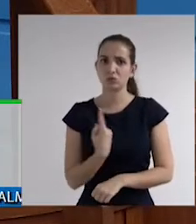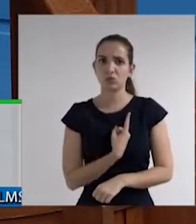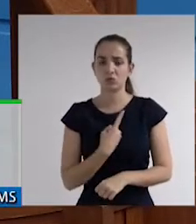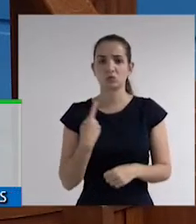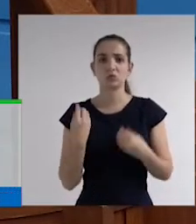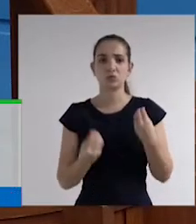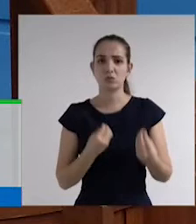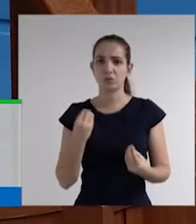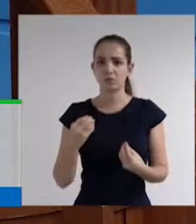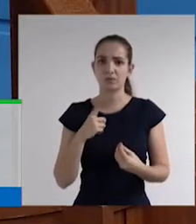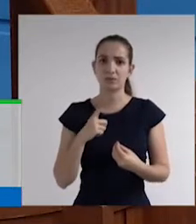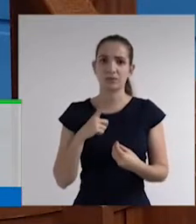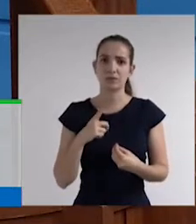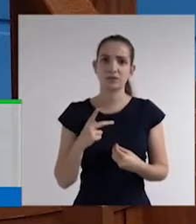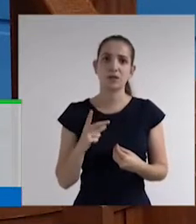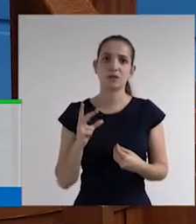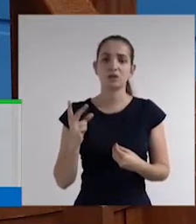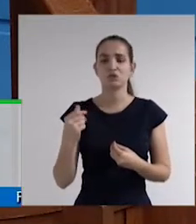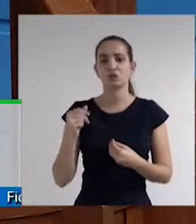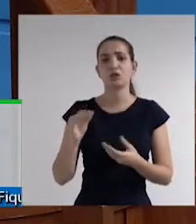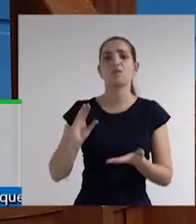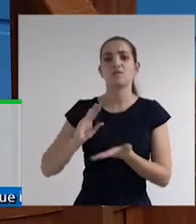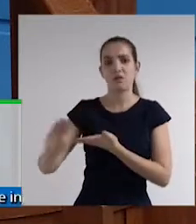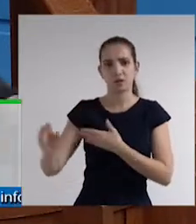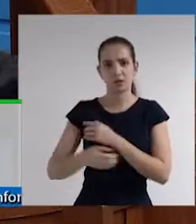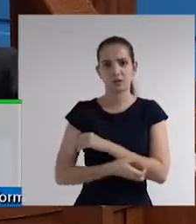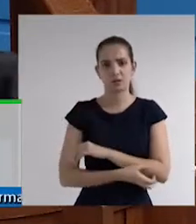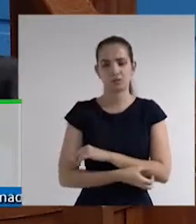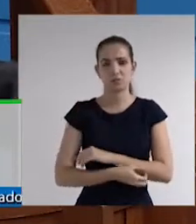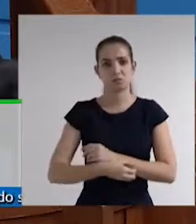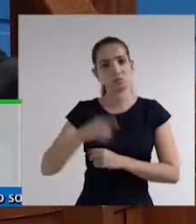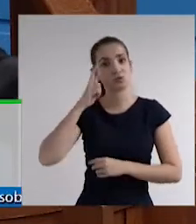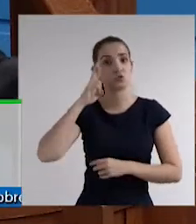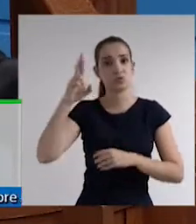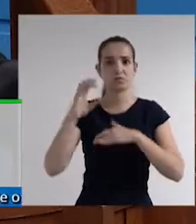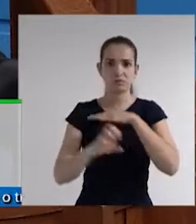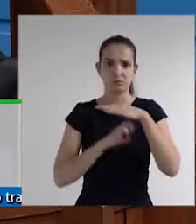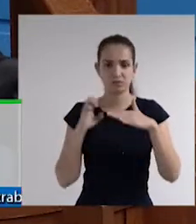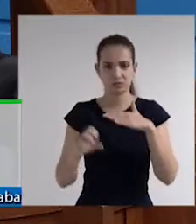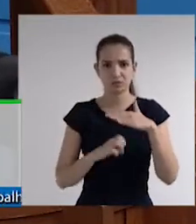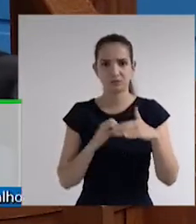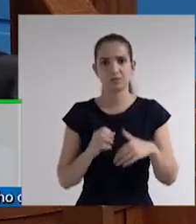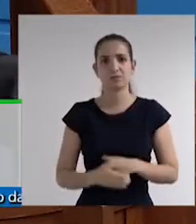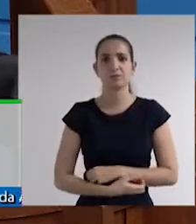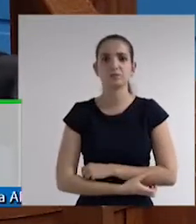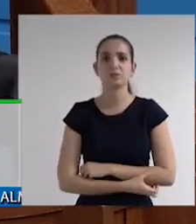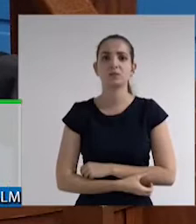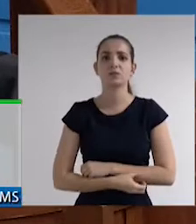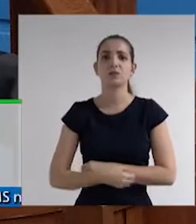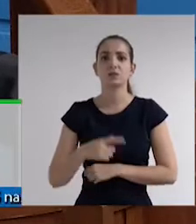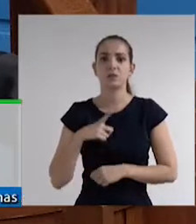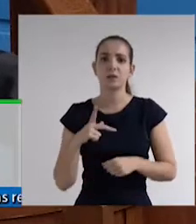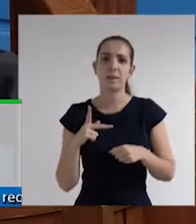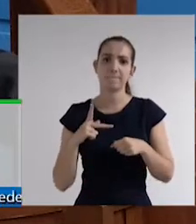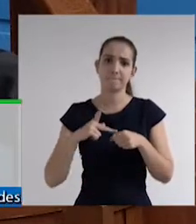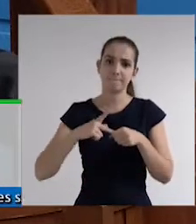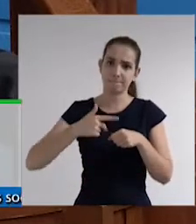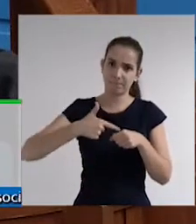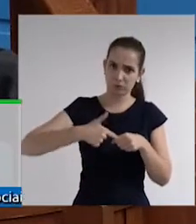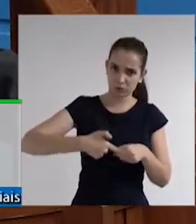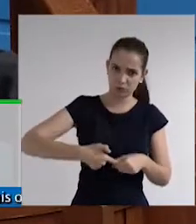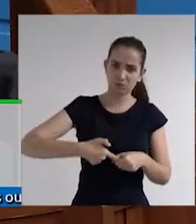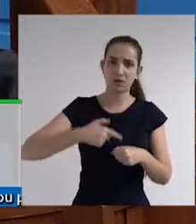enriquecendo a cadeia produtiva. E essa cadeia produtiva passa pela Petrobras, passa